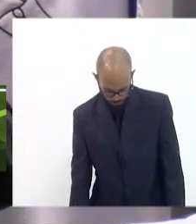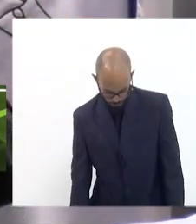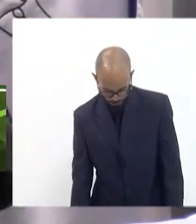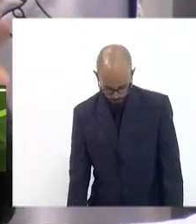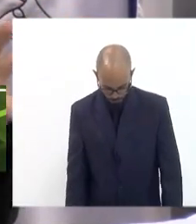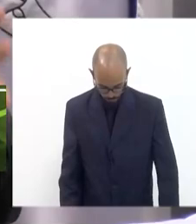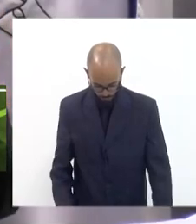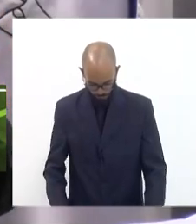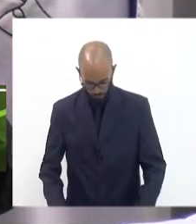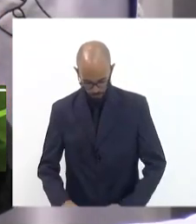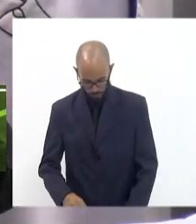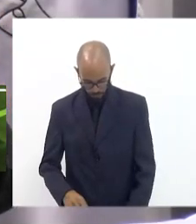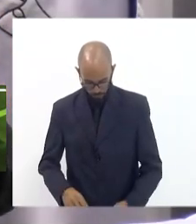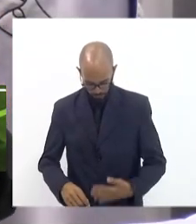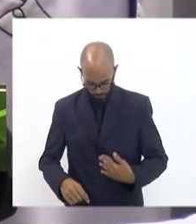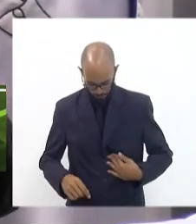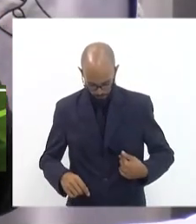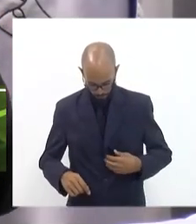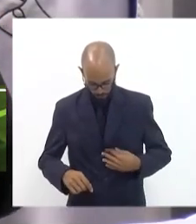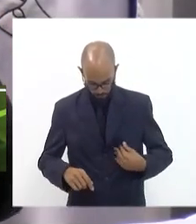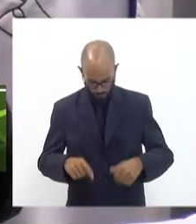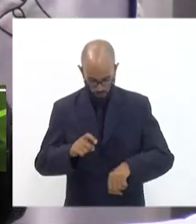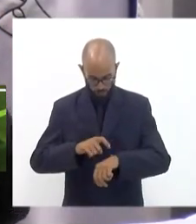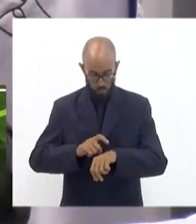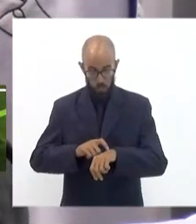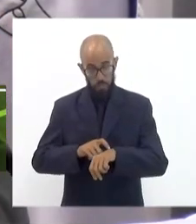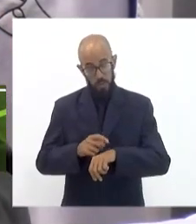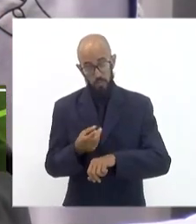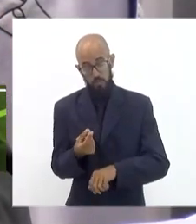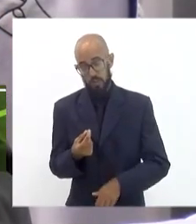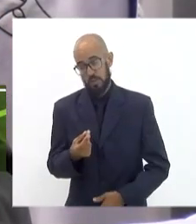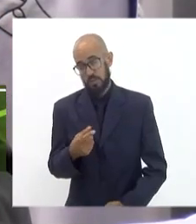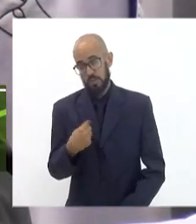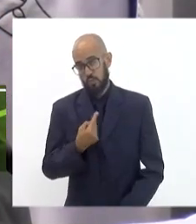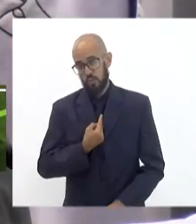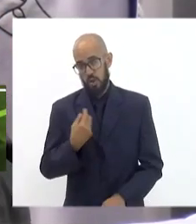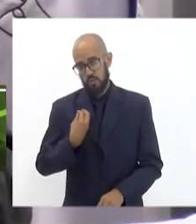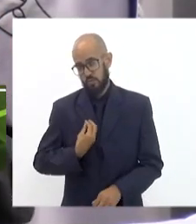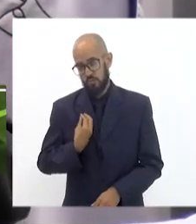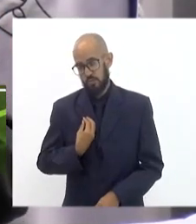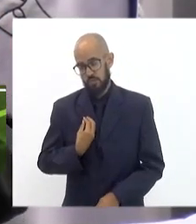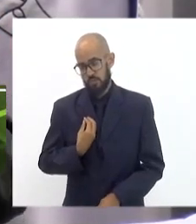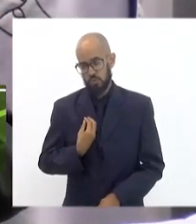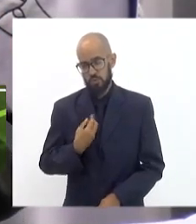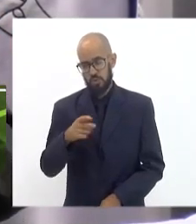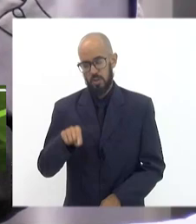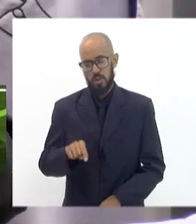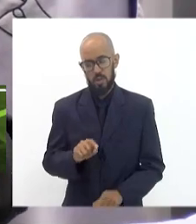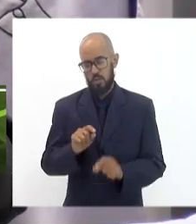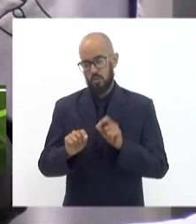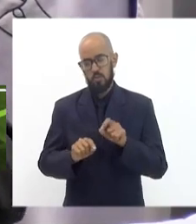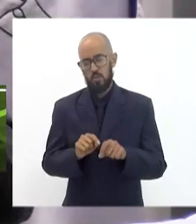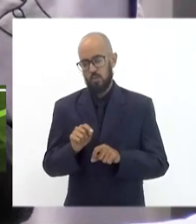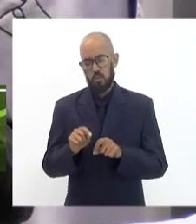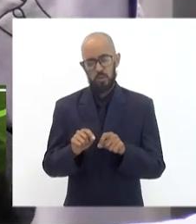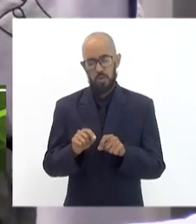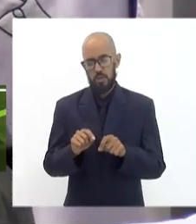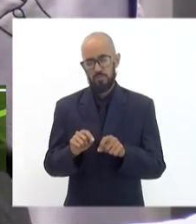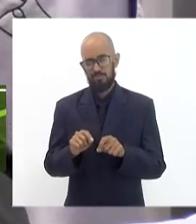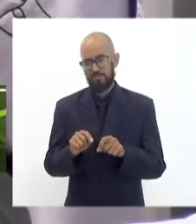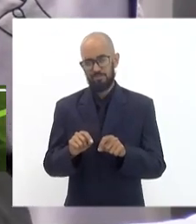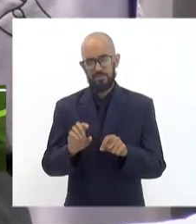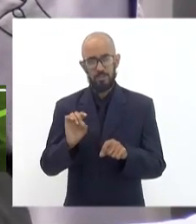este momento financeiro para gente vir é absolutamente atípico